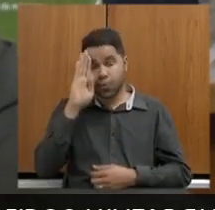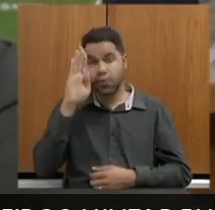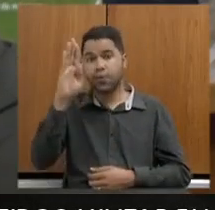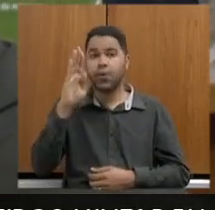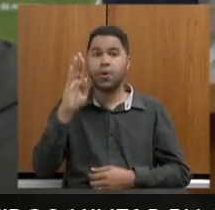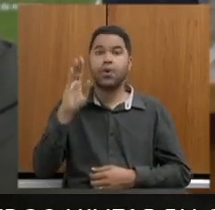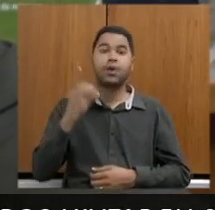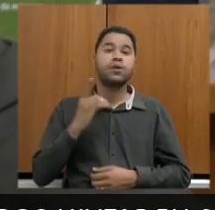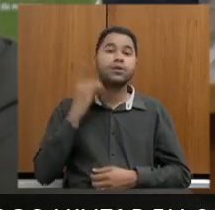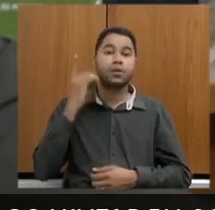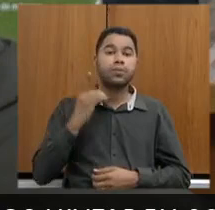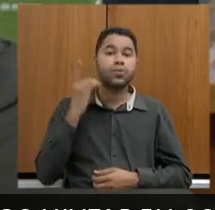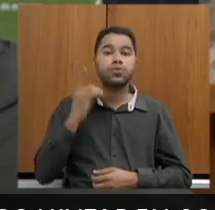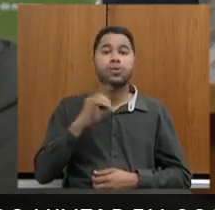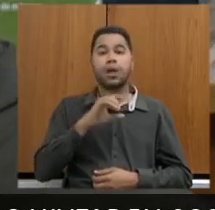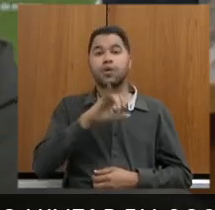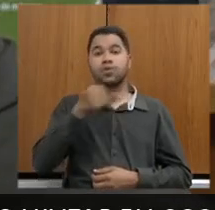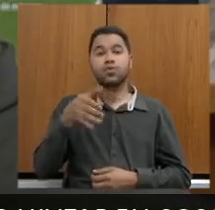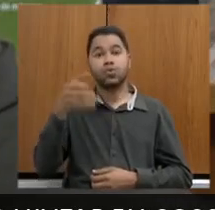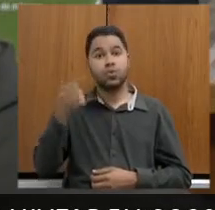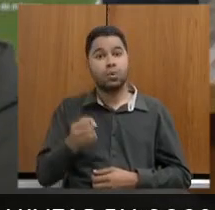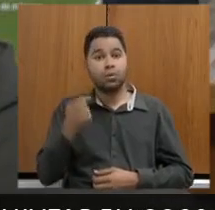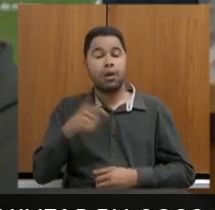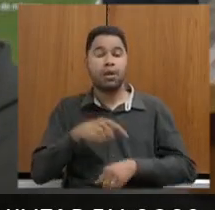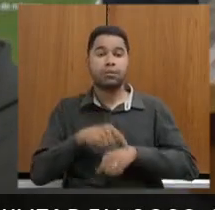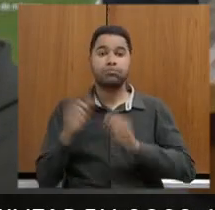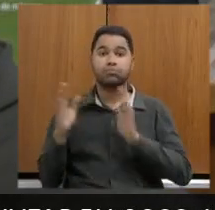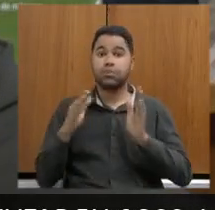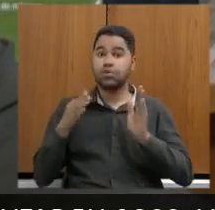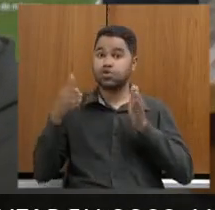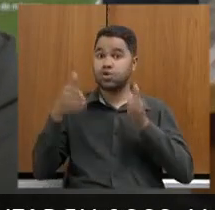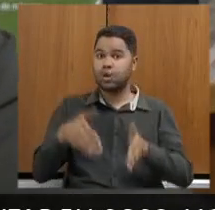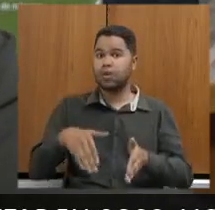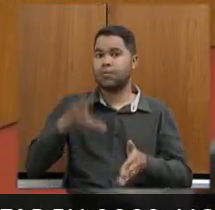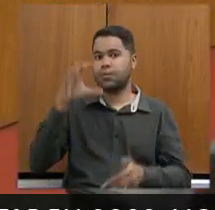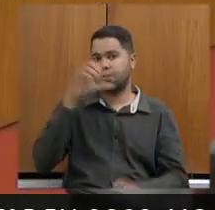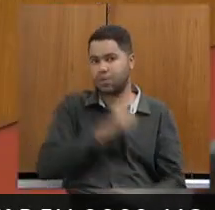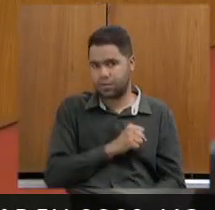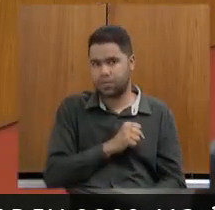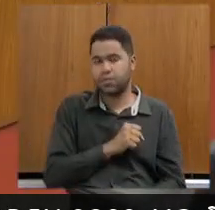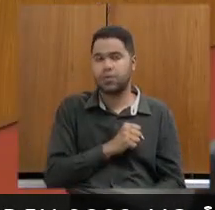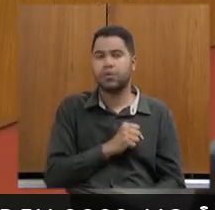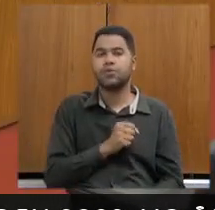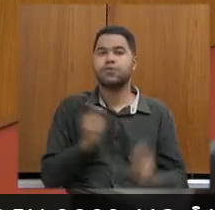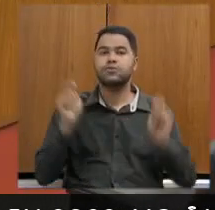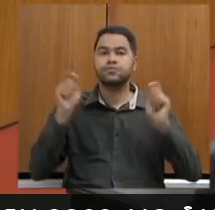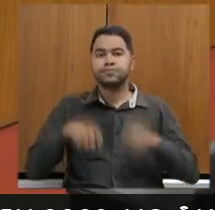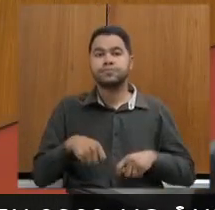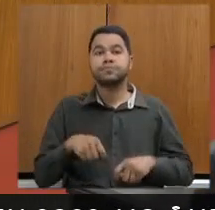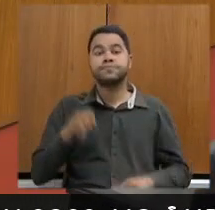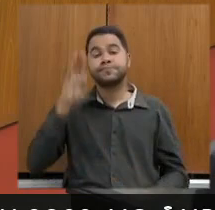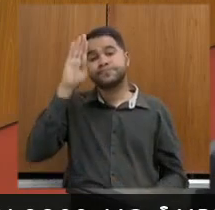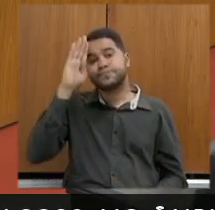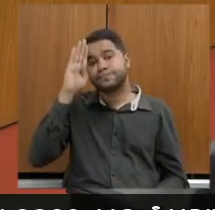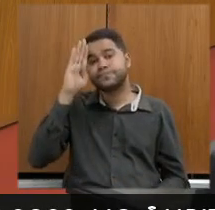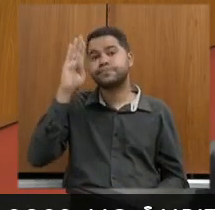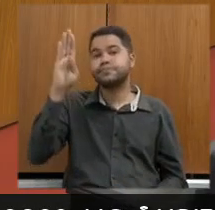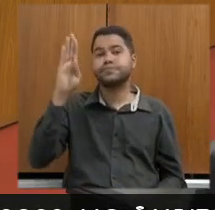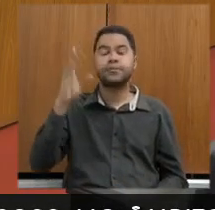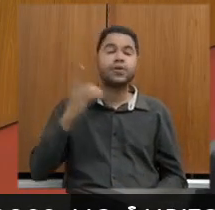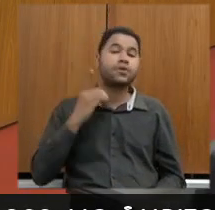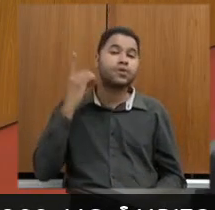Deputado João Leite tempo resposta chegar mais rápido para que a gente possa ter sobretudo